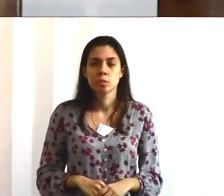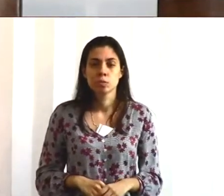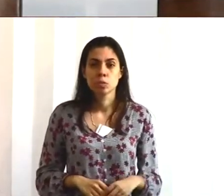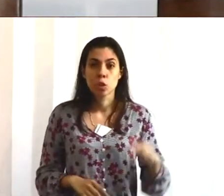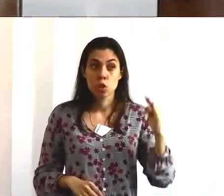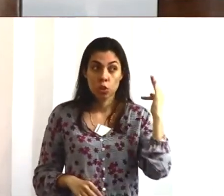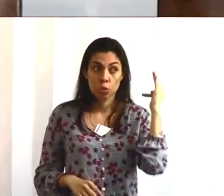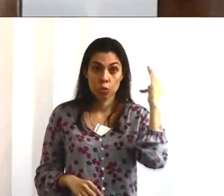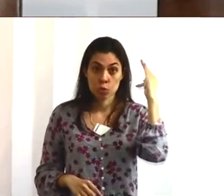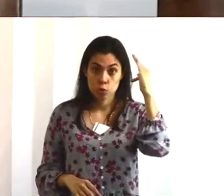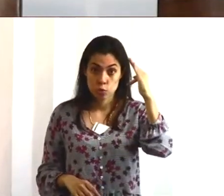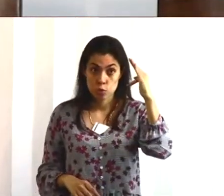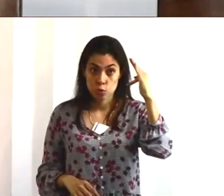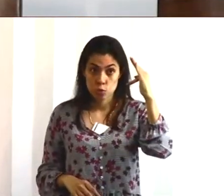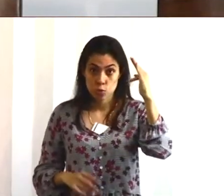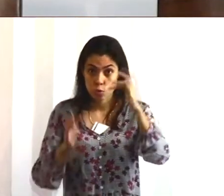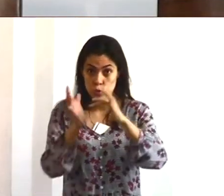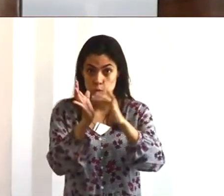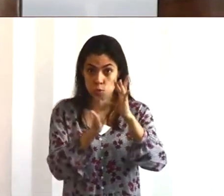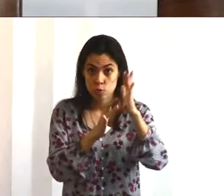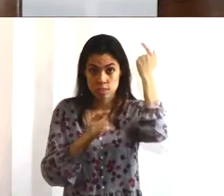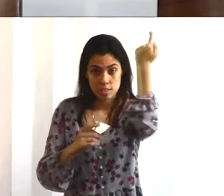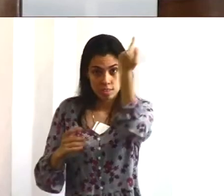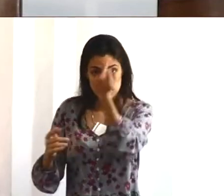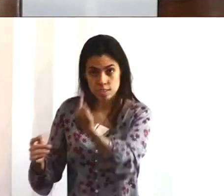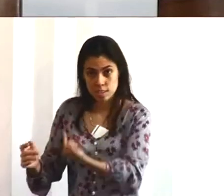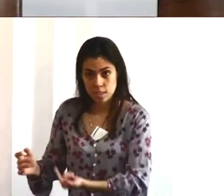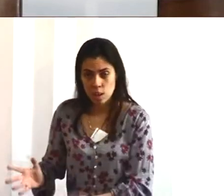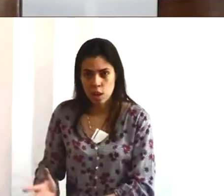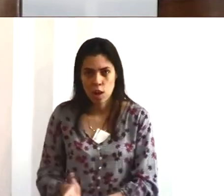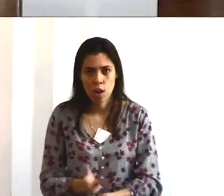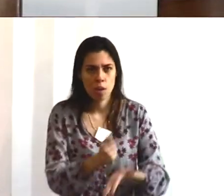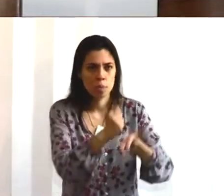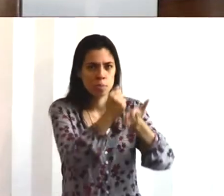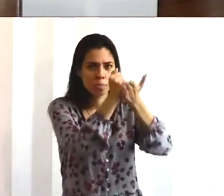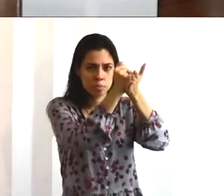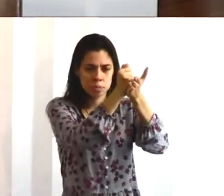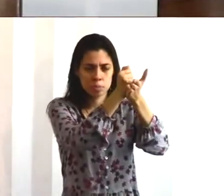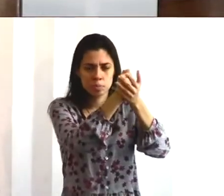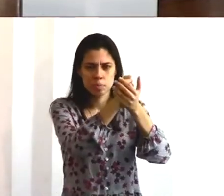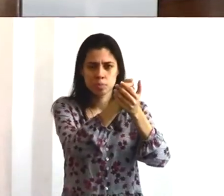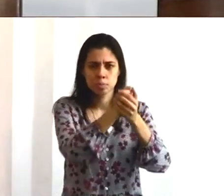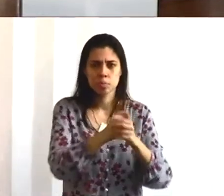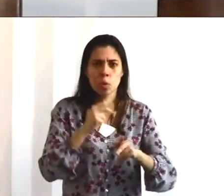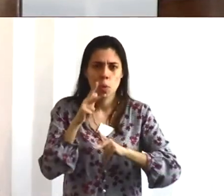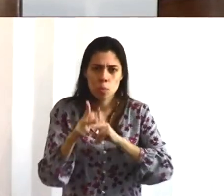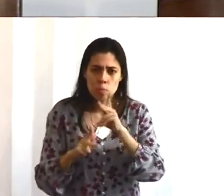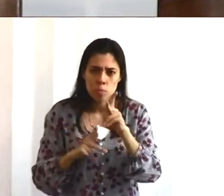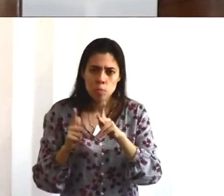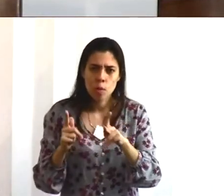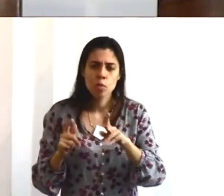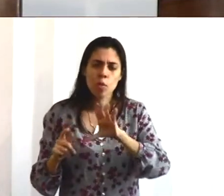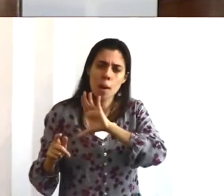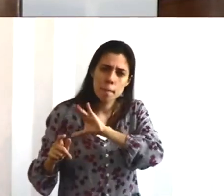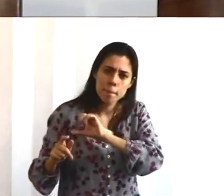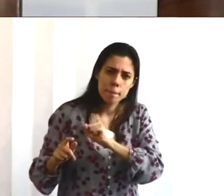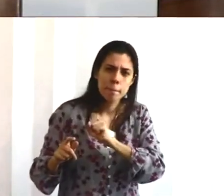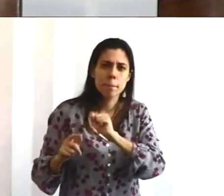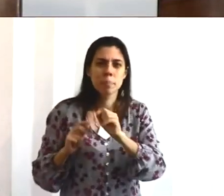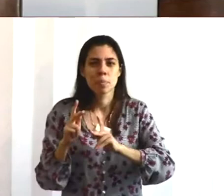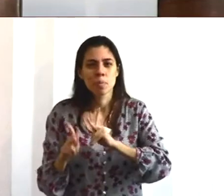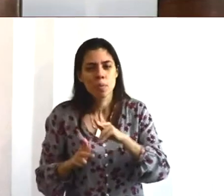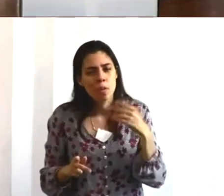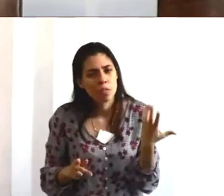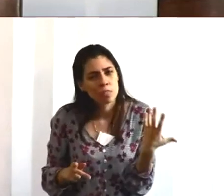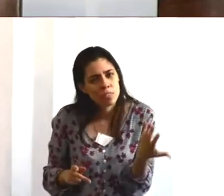Filho para buscar esse povo que Ele escolheu, esse povo que Ele redimiu, esse povo que